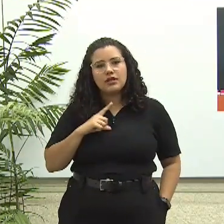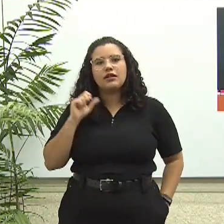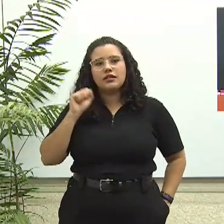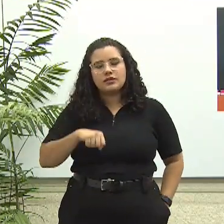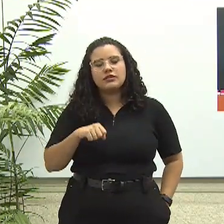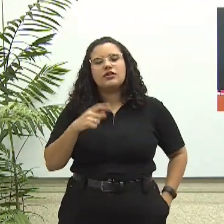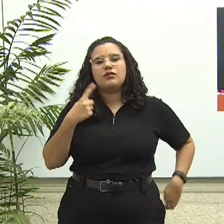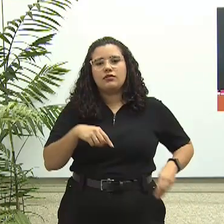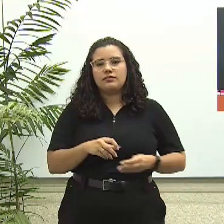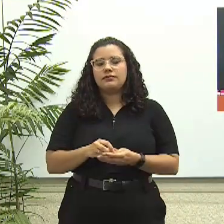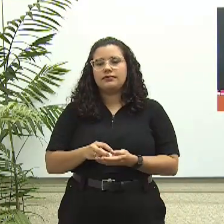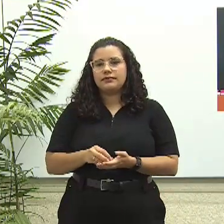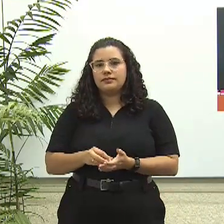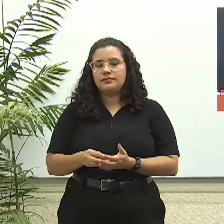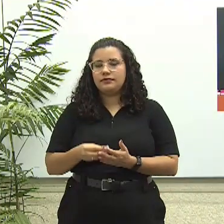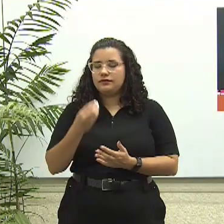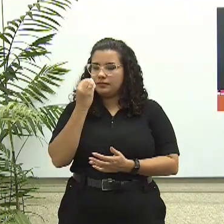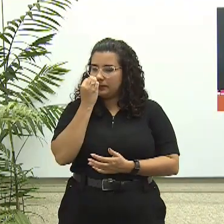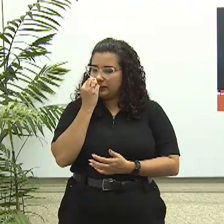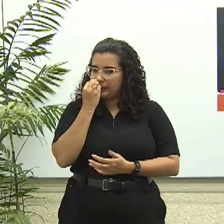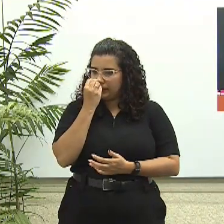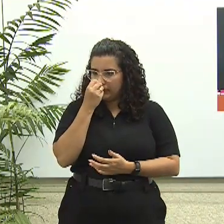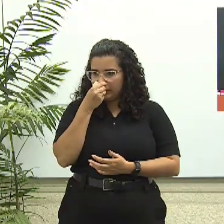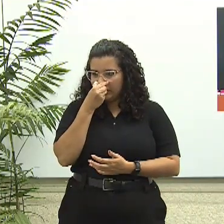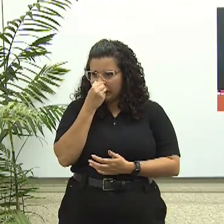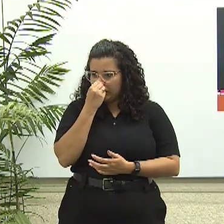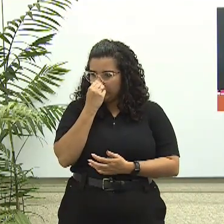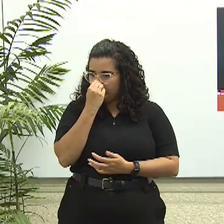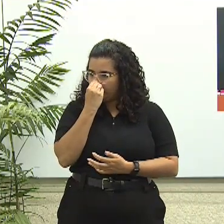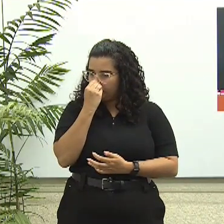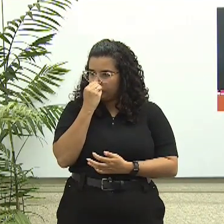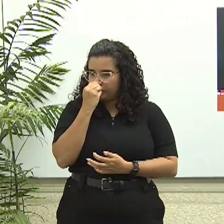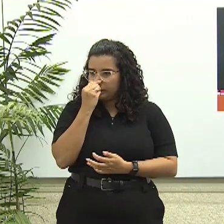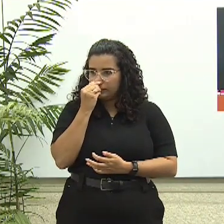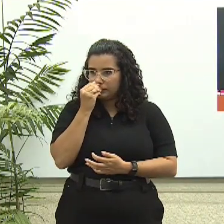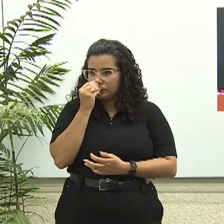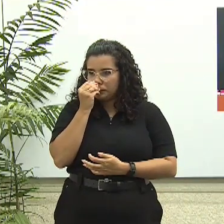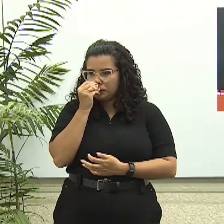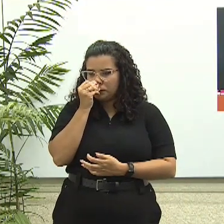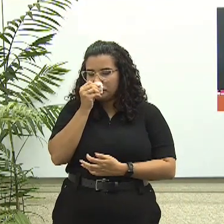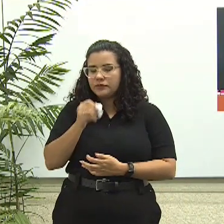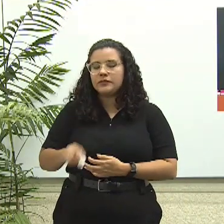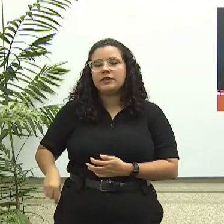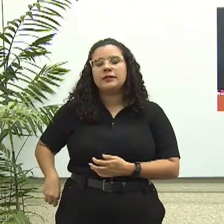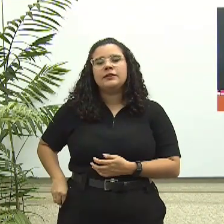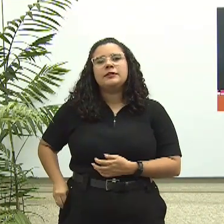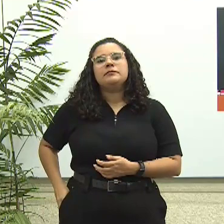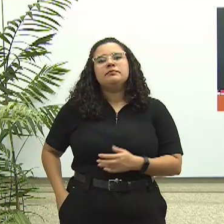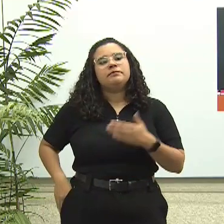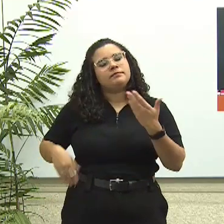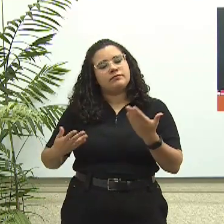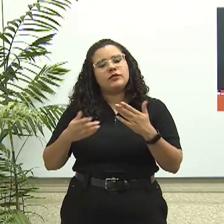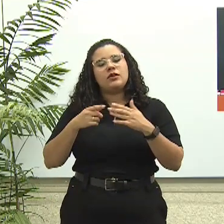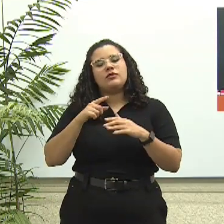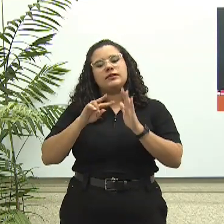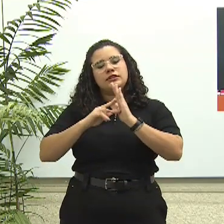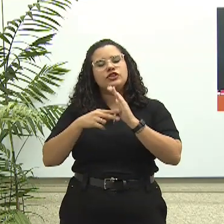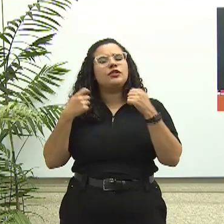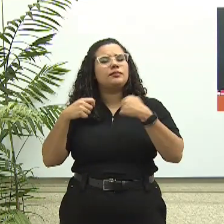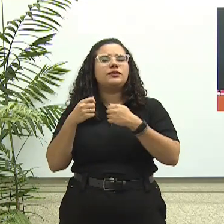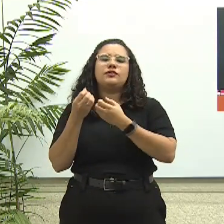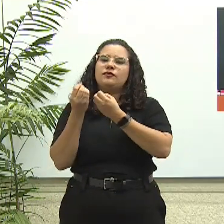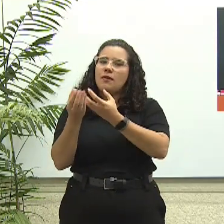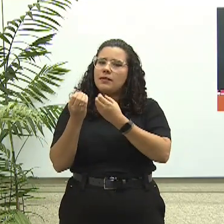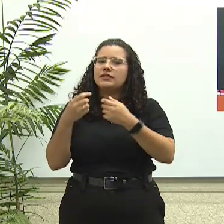lutar né E nós precisamos oferecer produtos então o sindicato tem que formar os caras tem que trazer